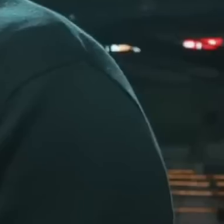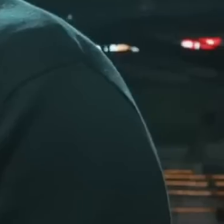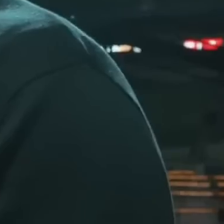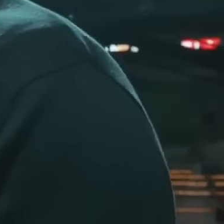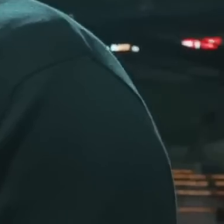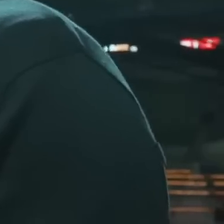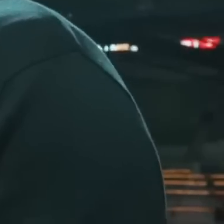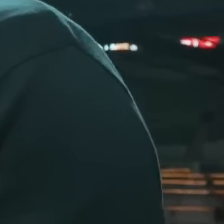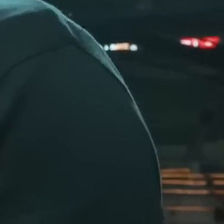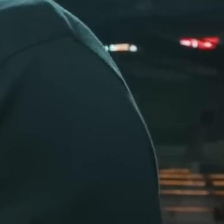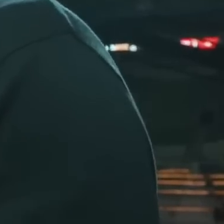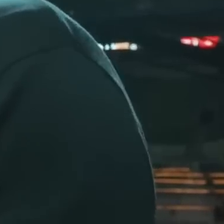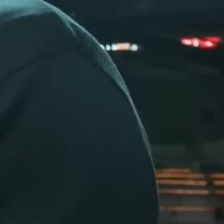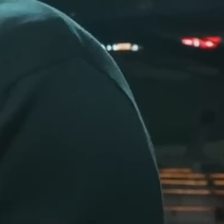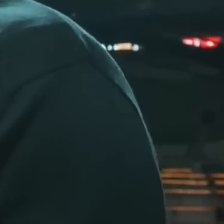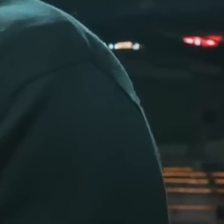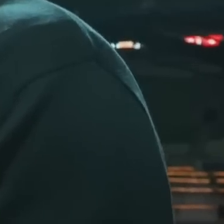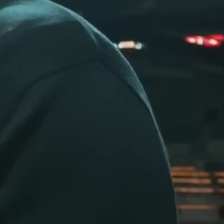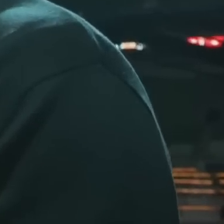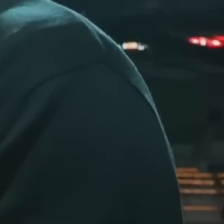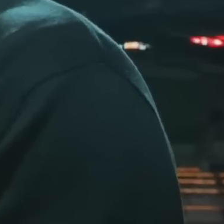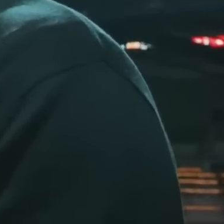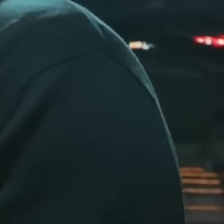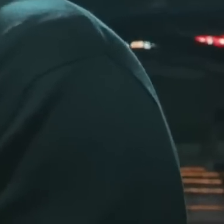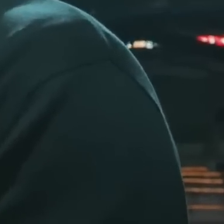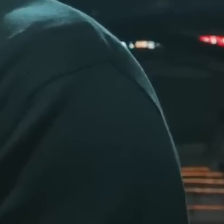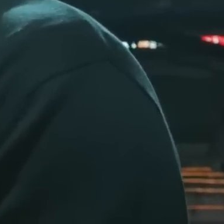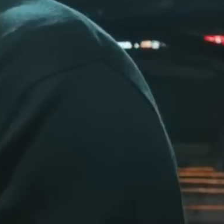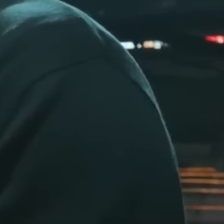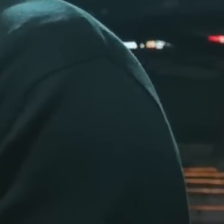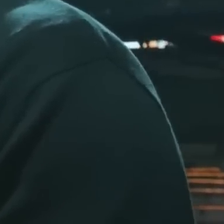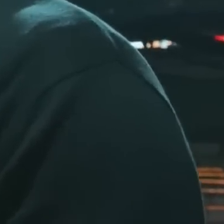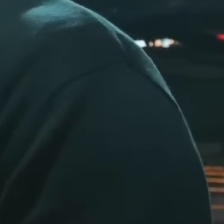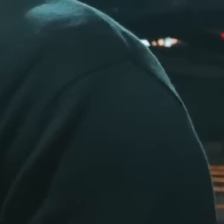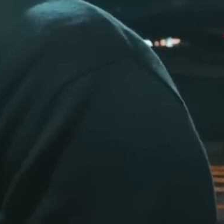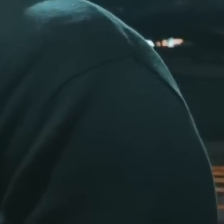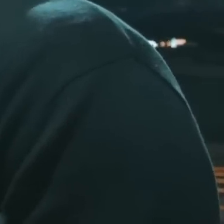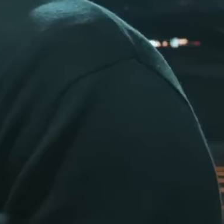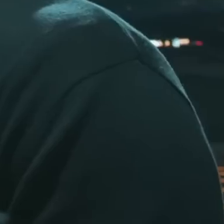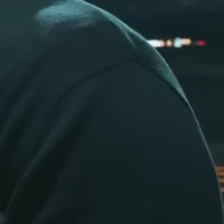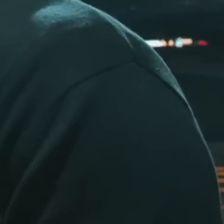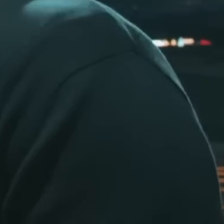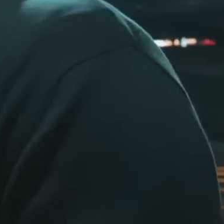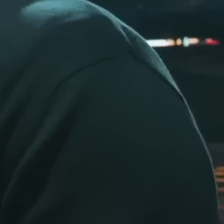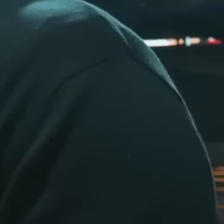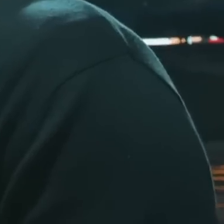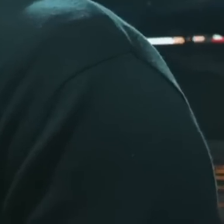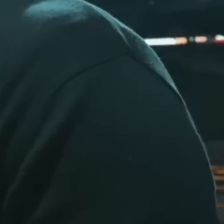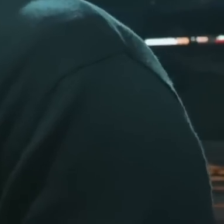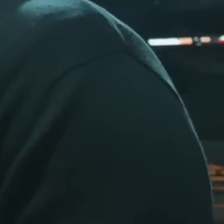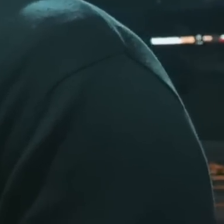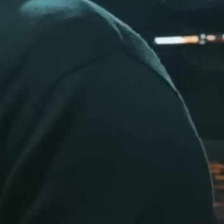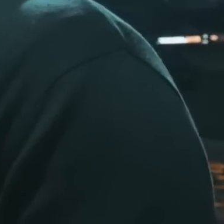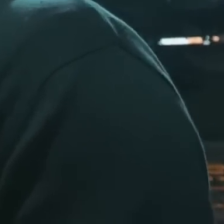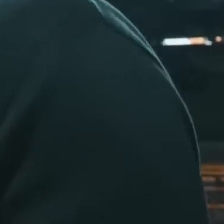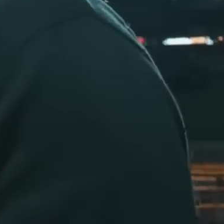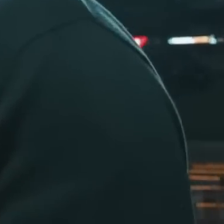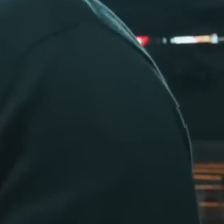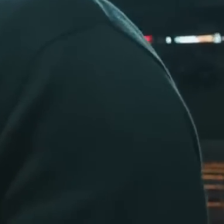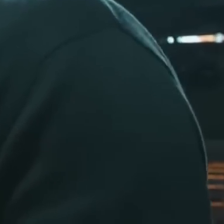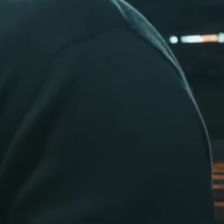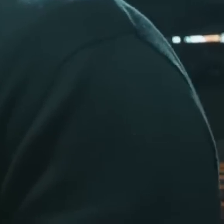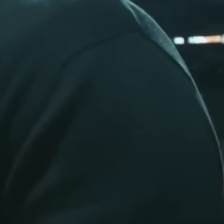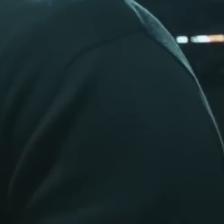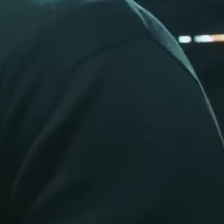Você é filho. Não tenha medo da vida. Não tenha medo das circunstâncias da vida. Pois você é filho.